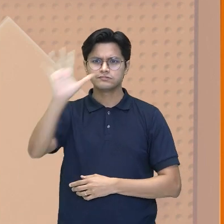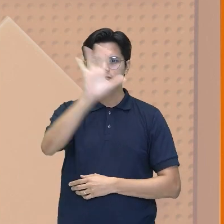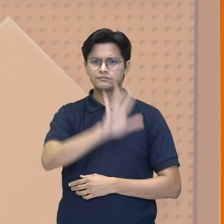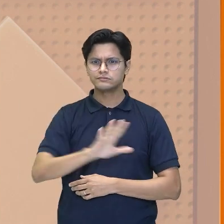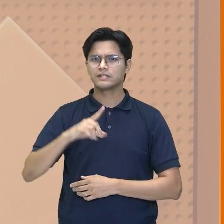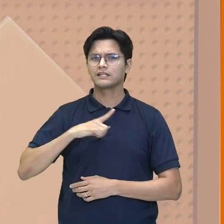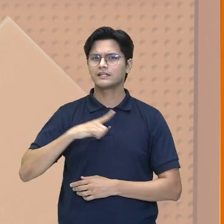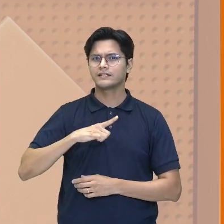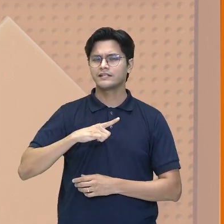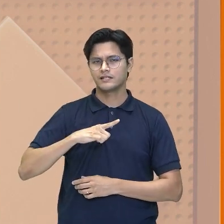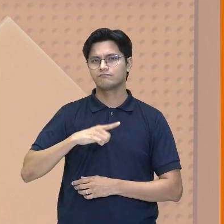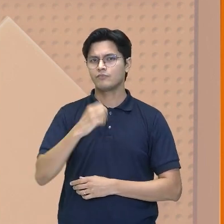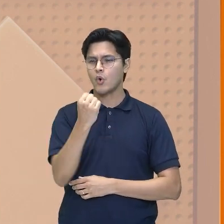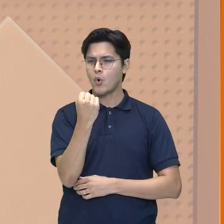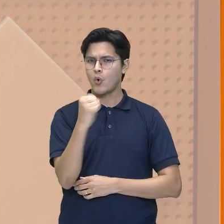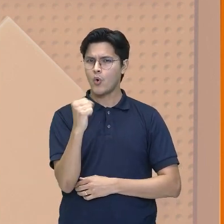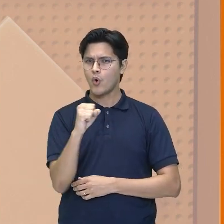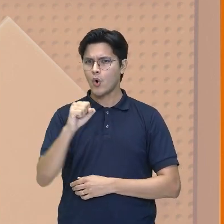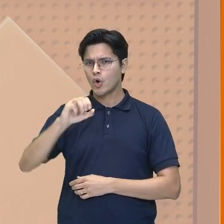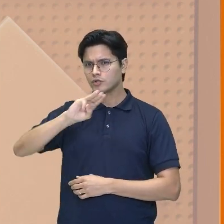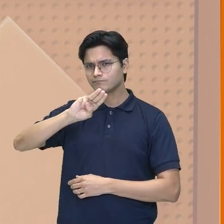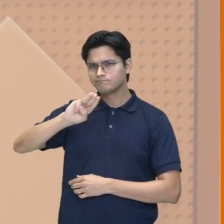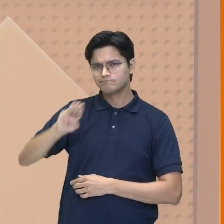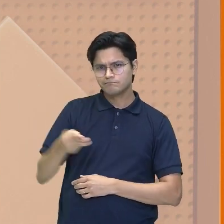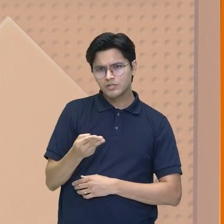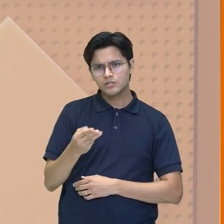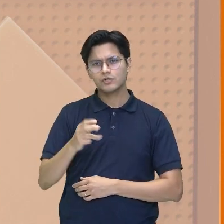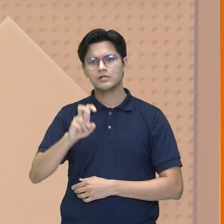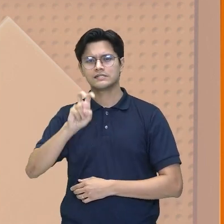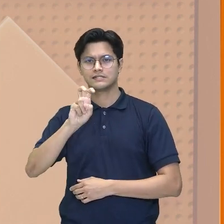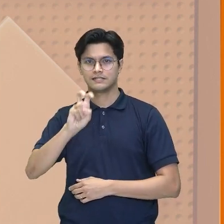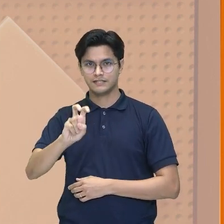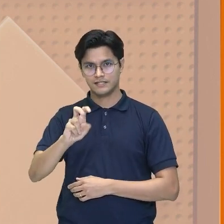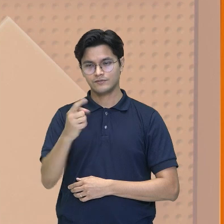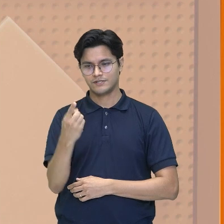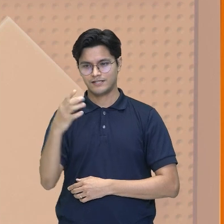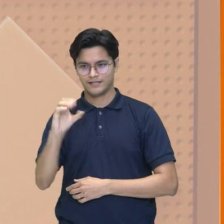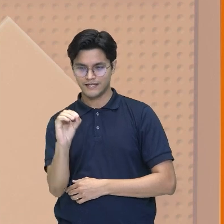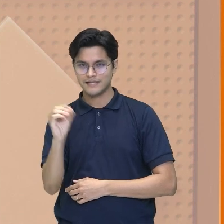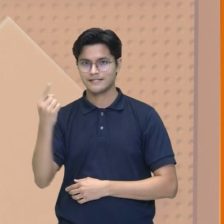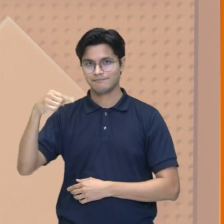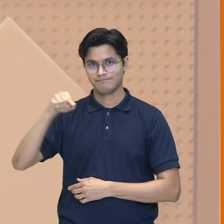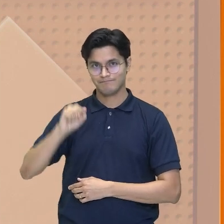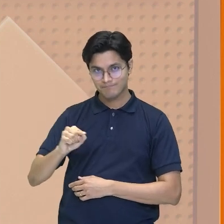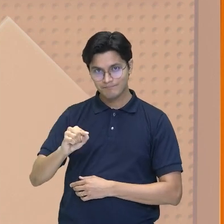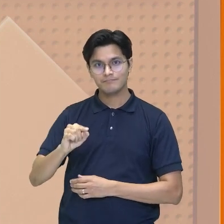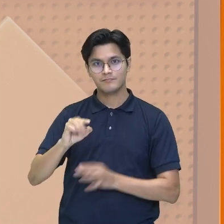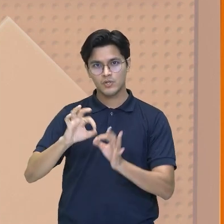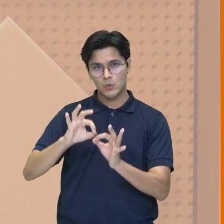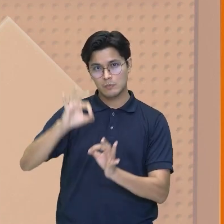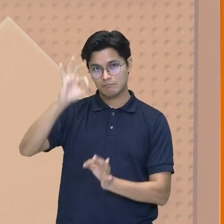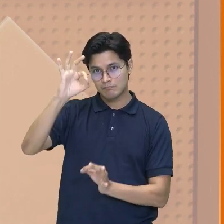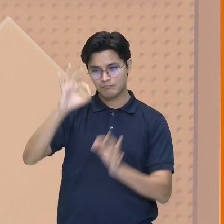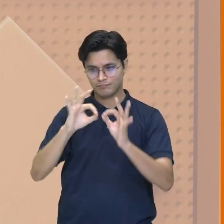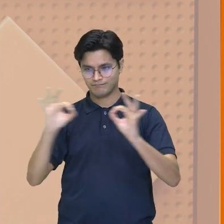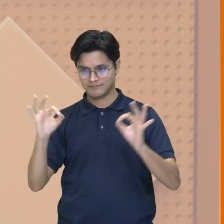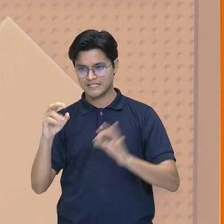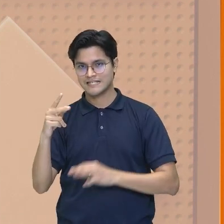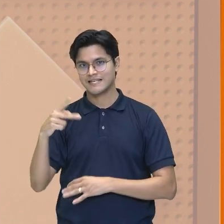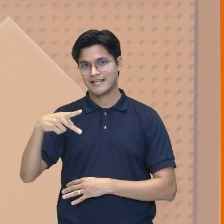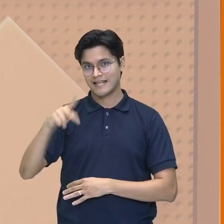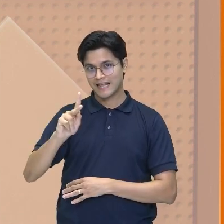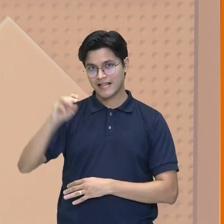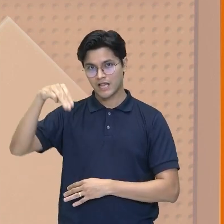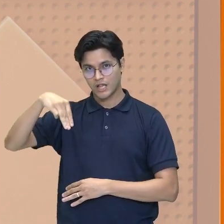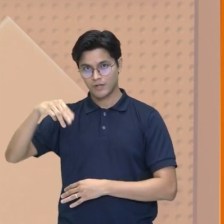8 milhões, em torno de 8.510.000 quilômetros quadrados. Então, ele é o 5º